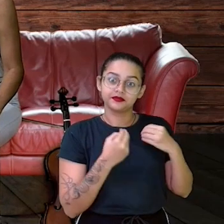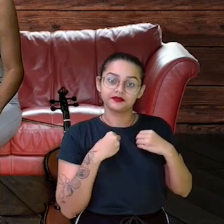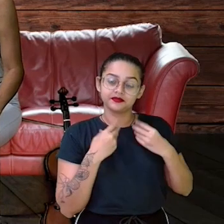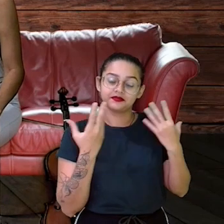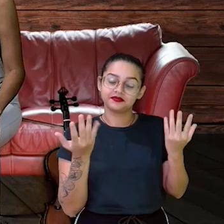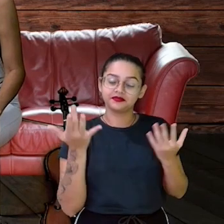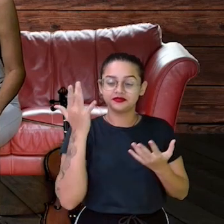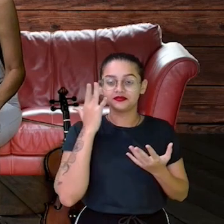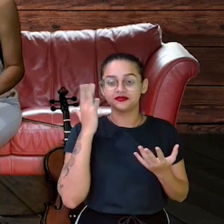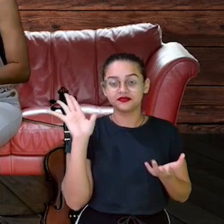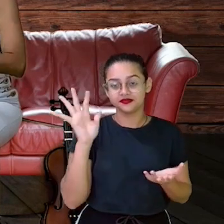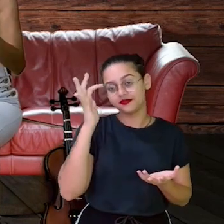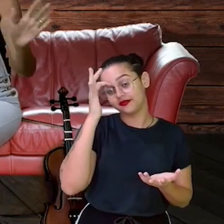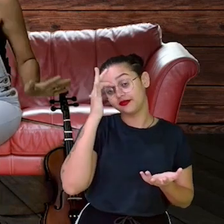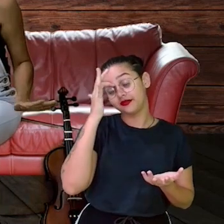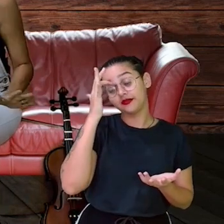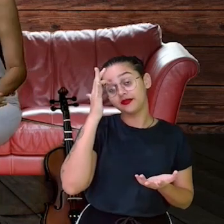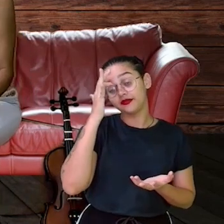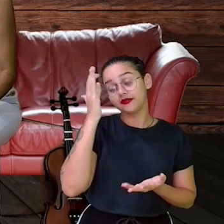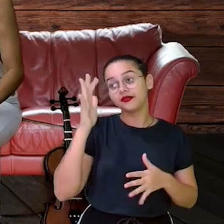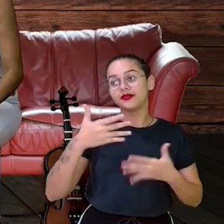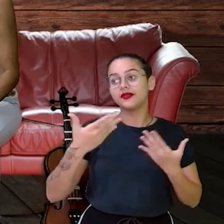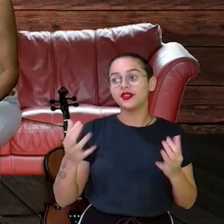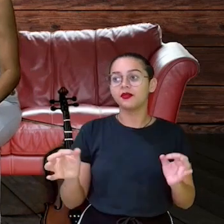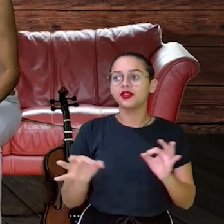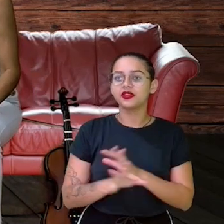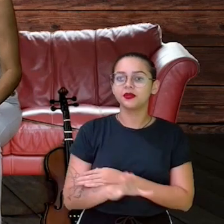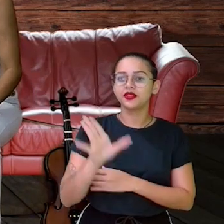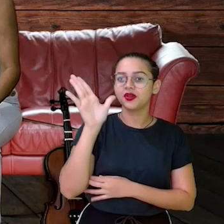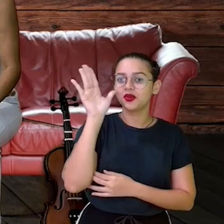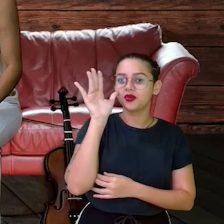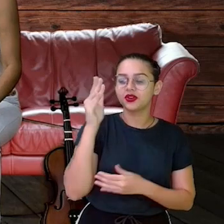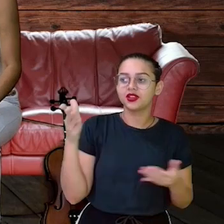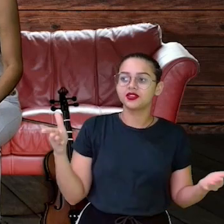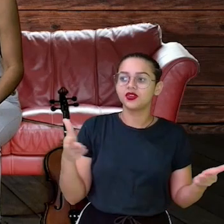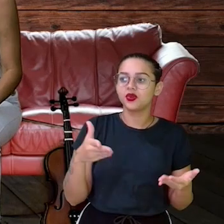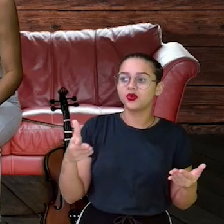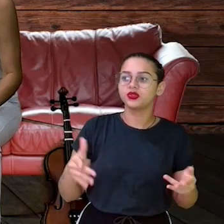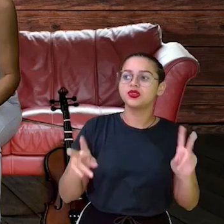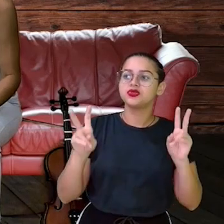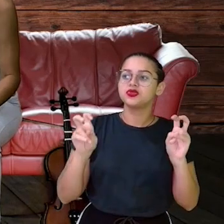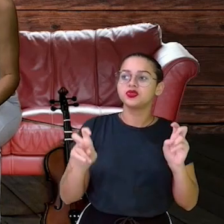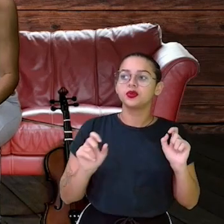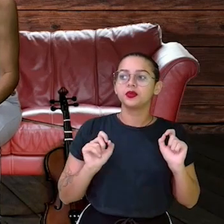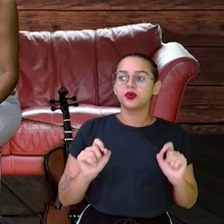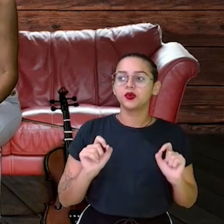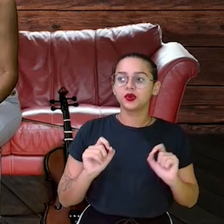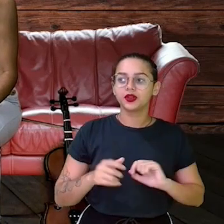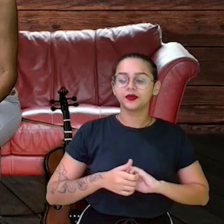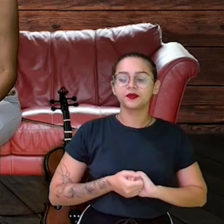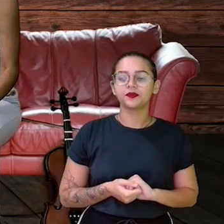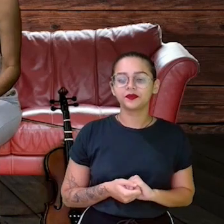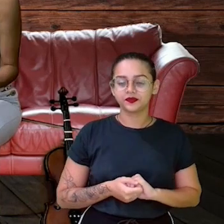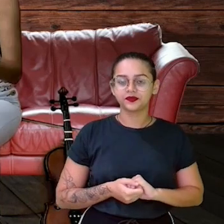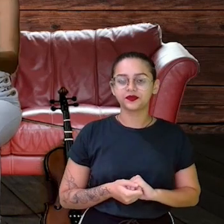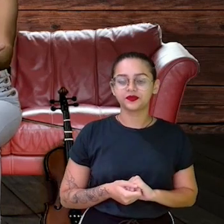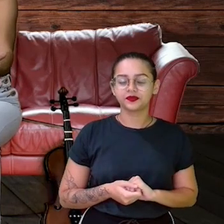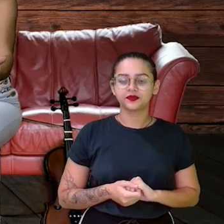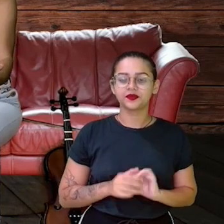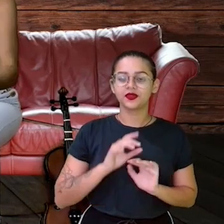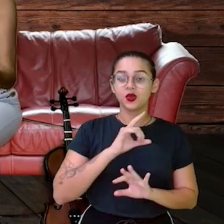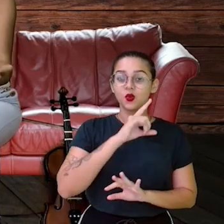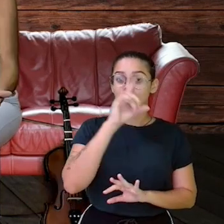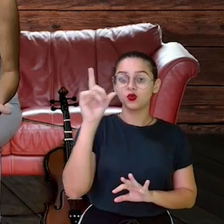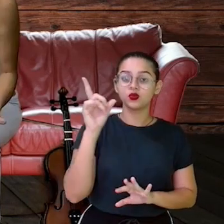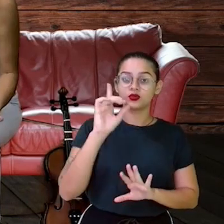sapatos. Olha, e para terminar aí as curiosidades de hoje sobre esse país maravilhoso, o México, no dia